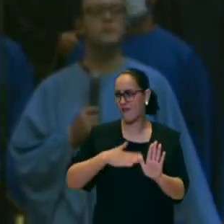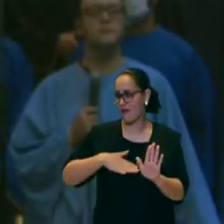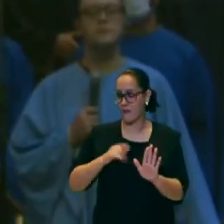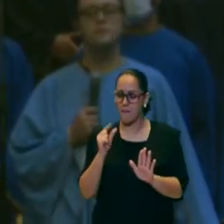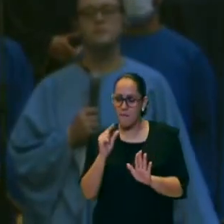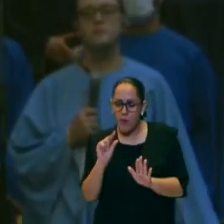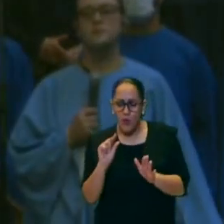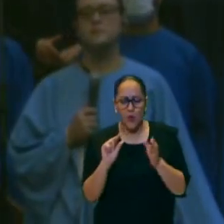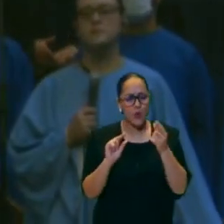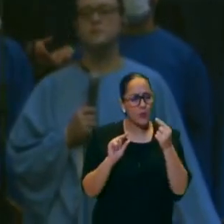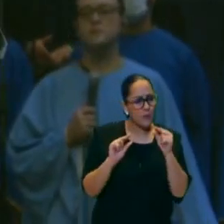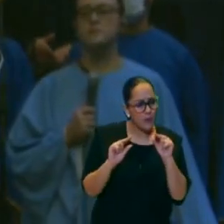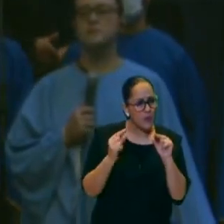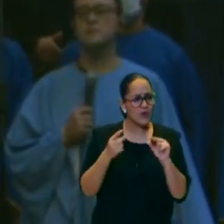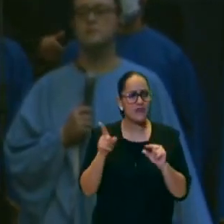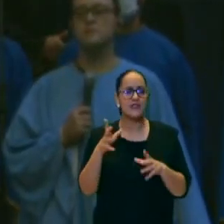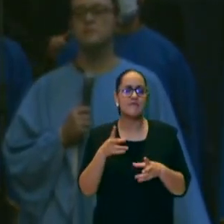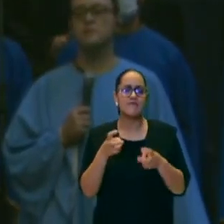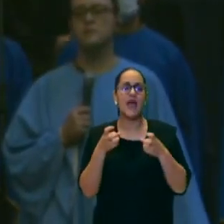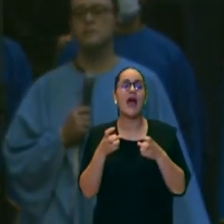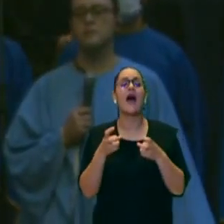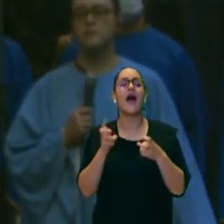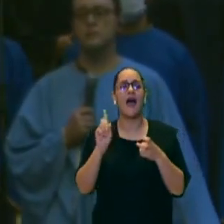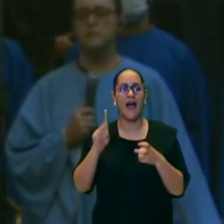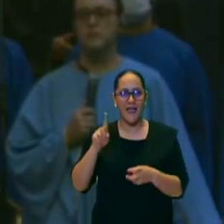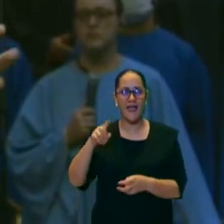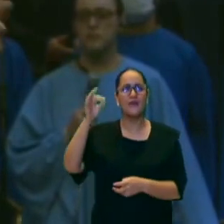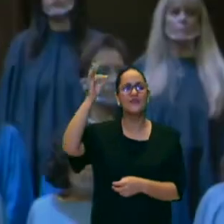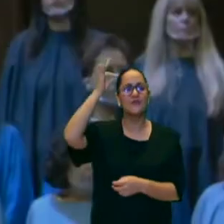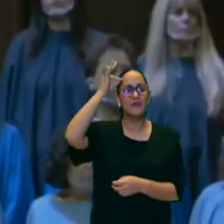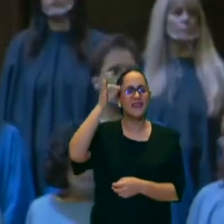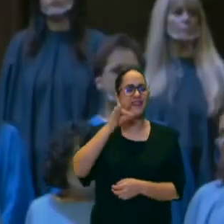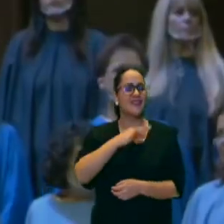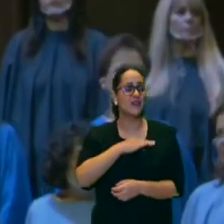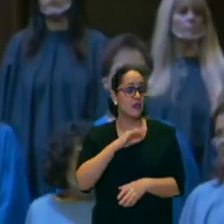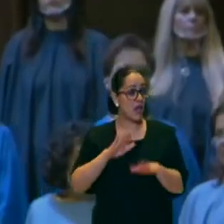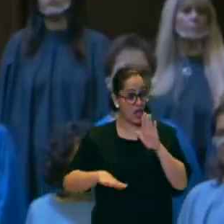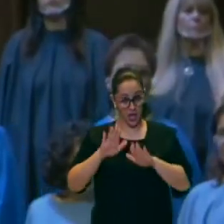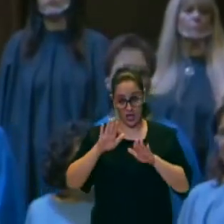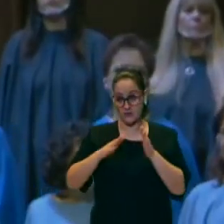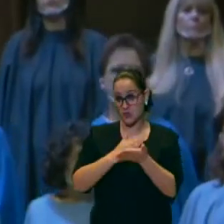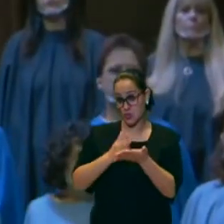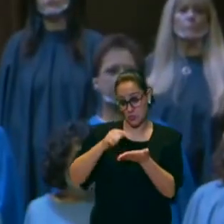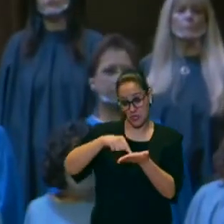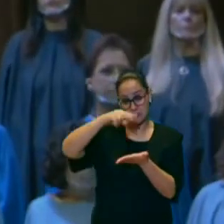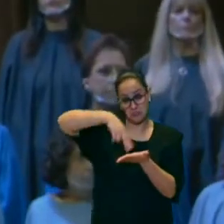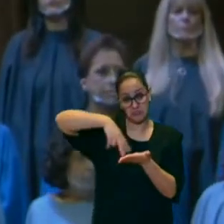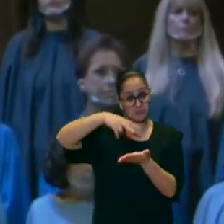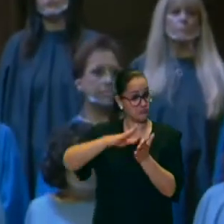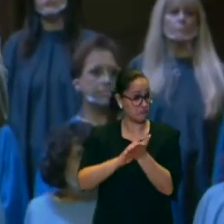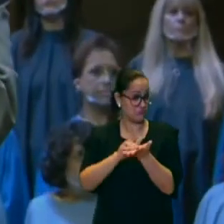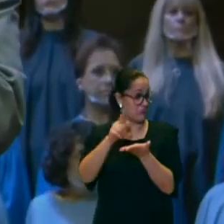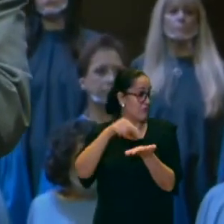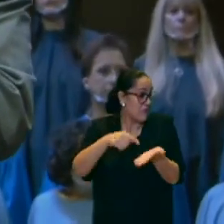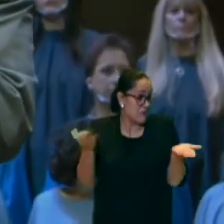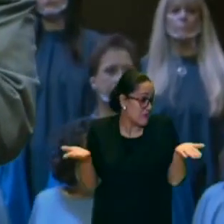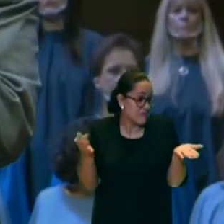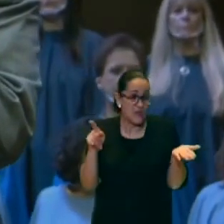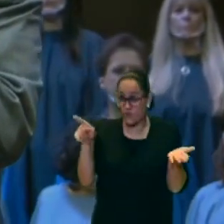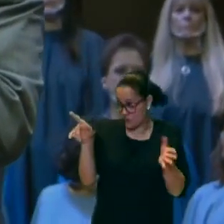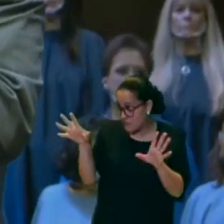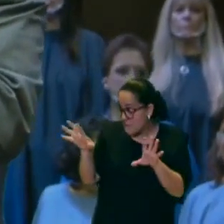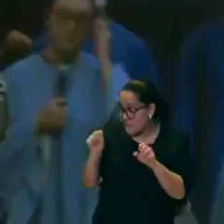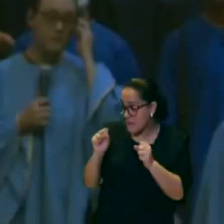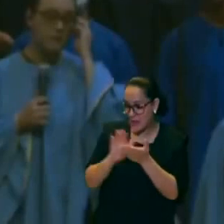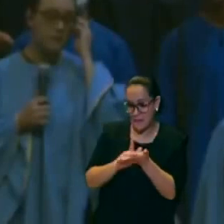esse toque do Espírito que foi falado aqui. Mas a gente começa pela Bíblia, tá? Então você vai pegar a